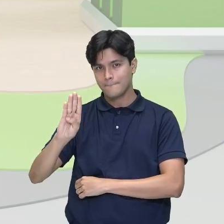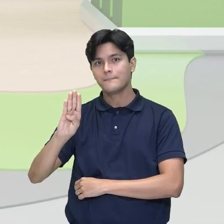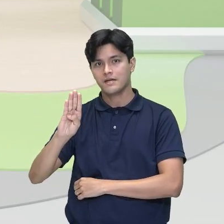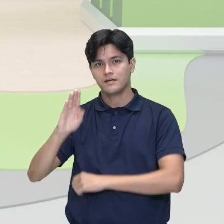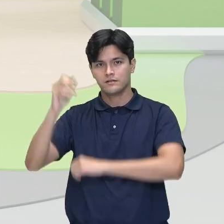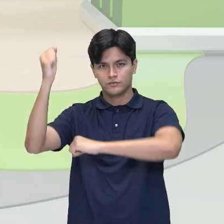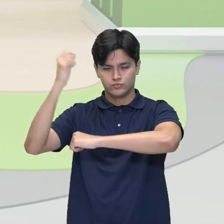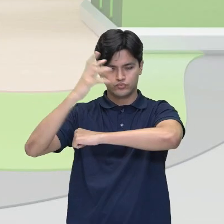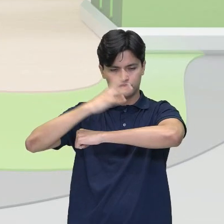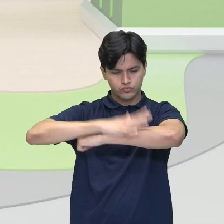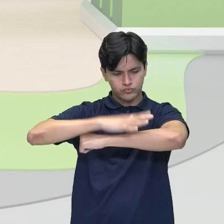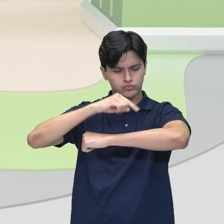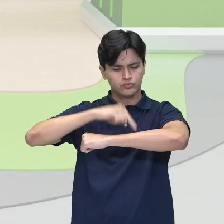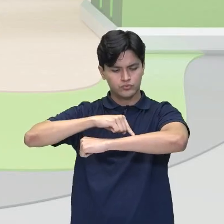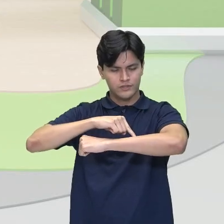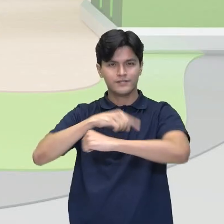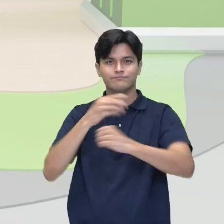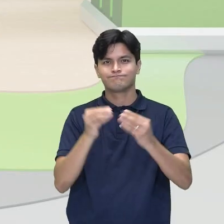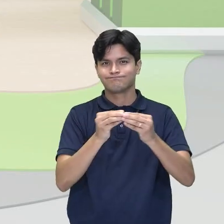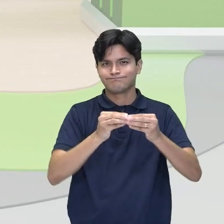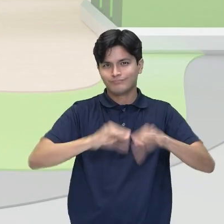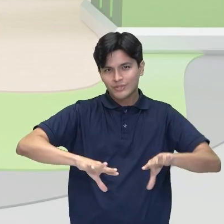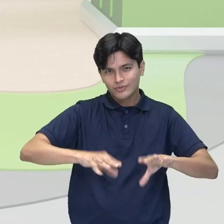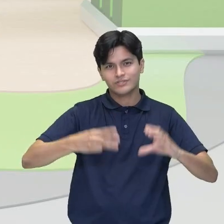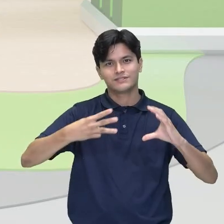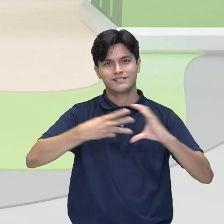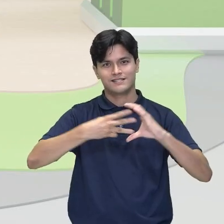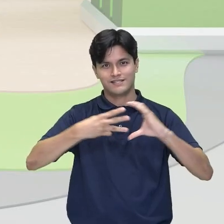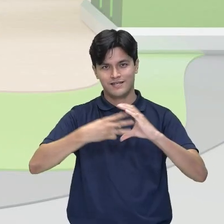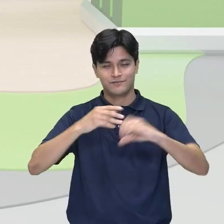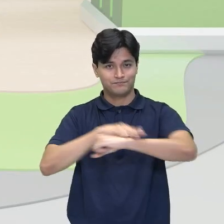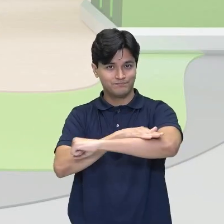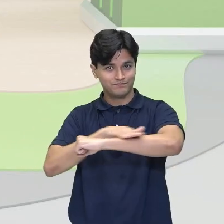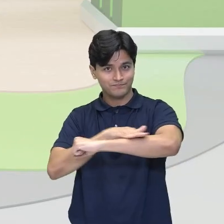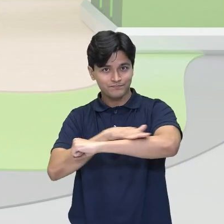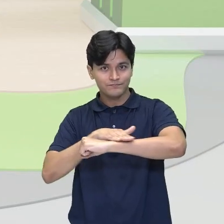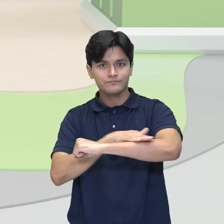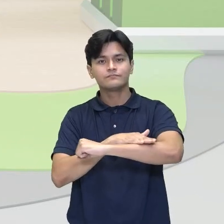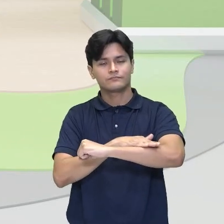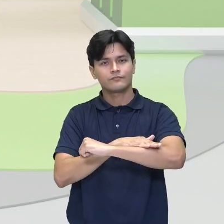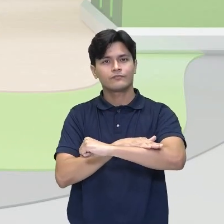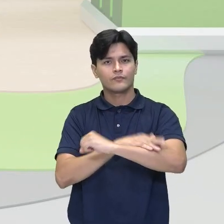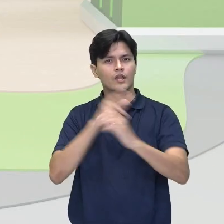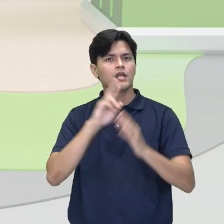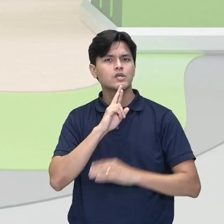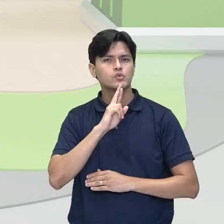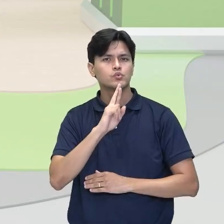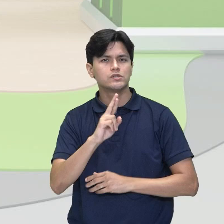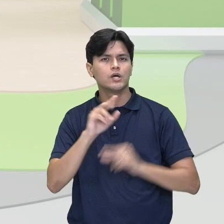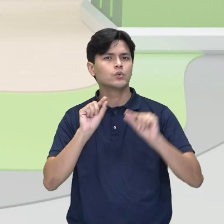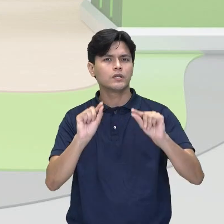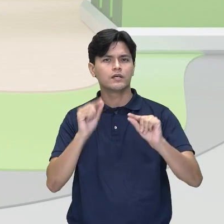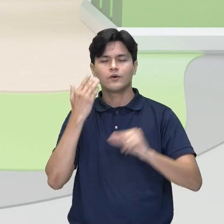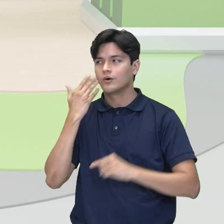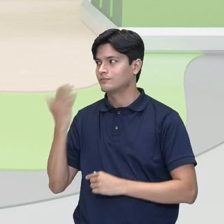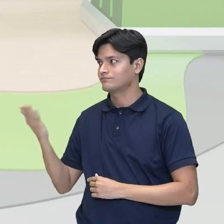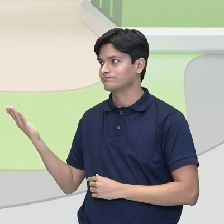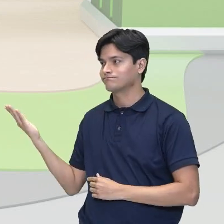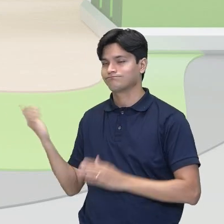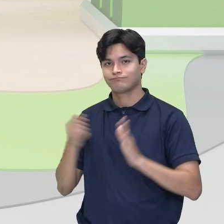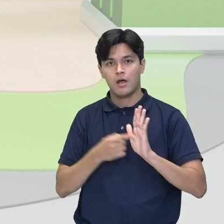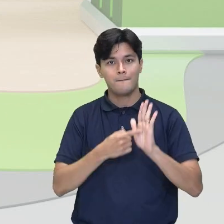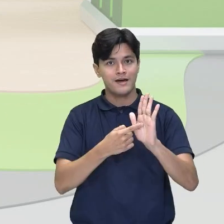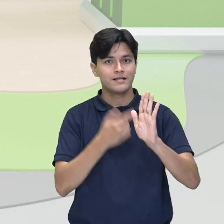e danifica as nossas células, causando ali, tá vendo como está vermelho?